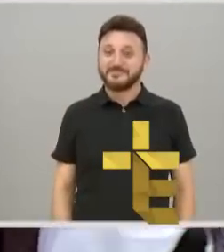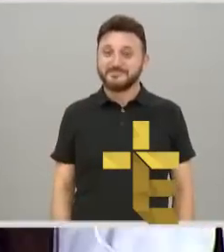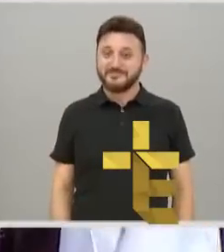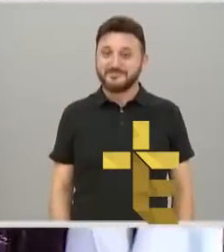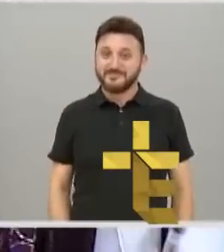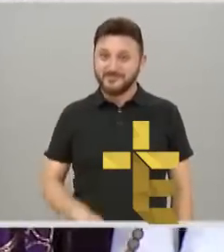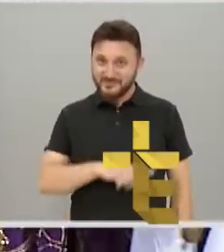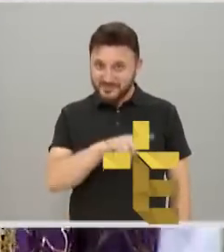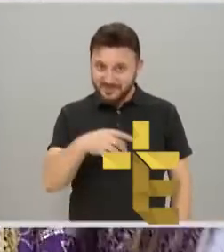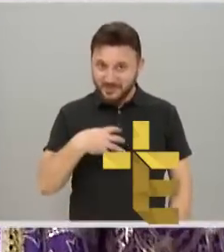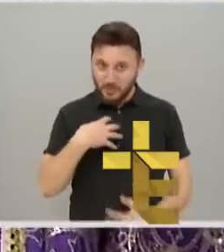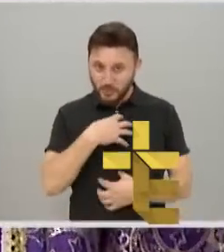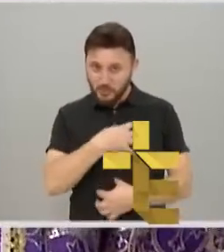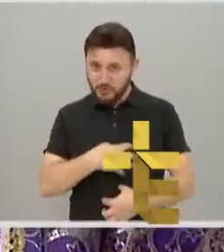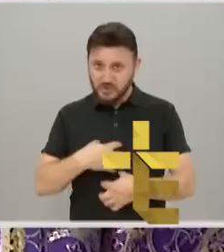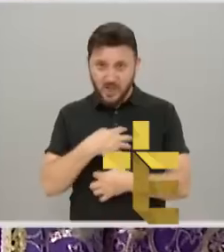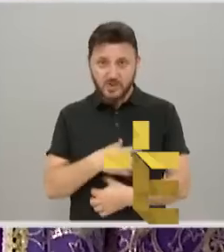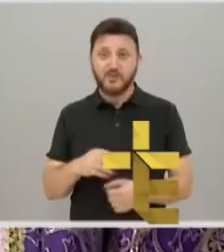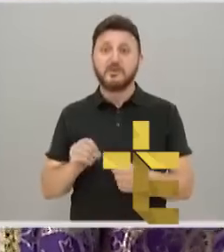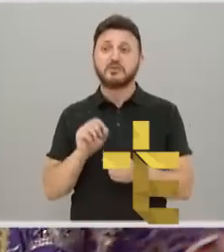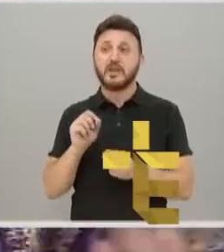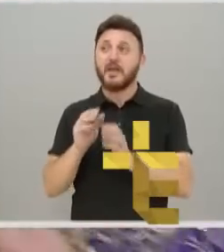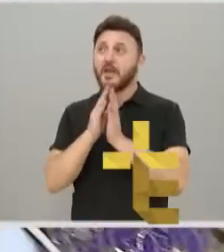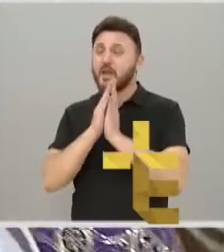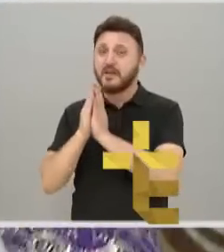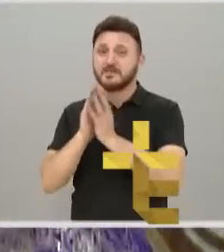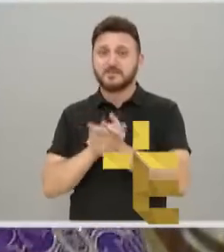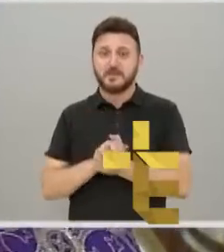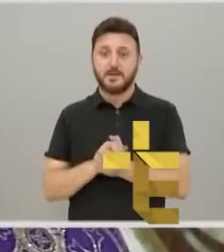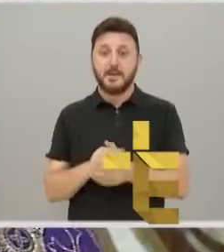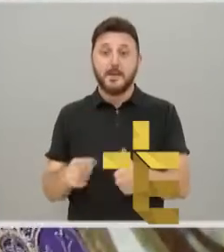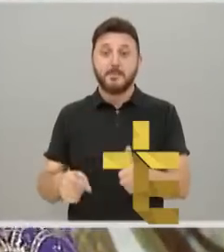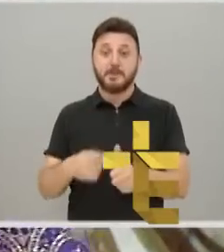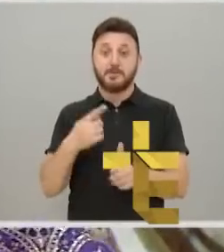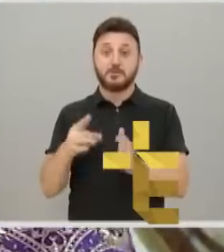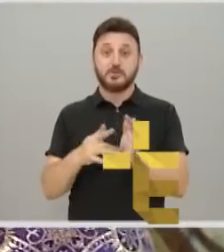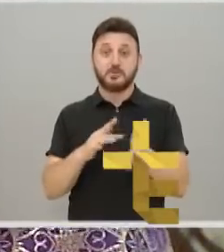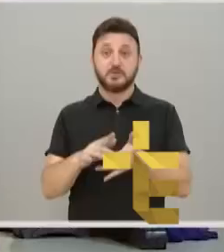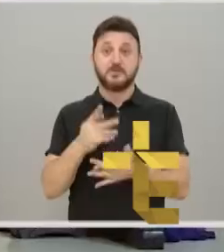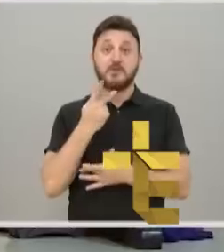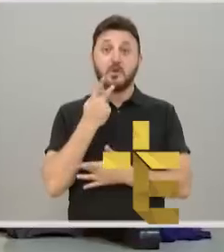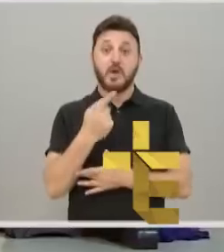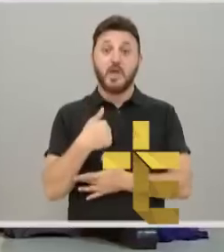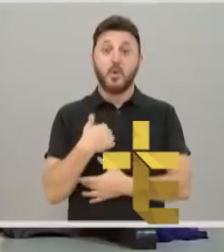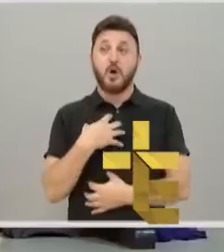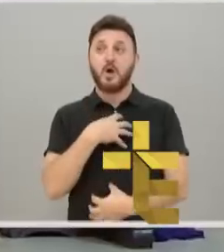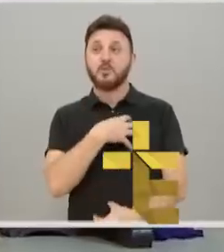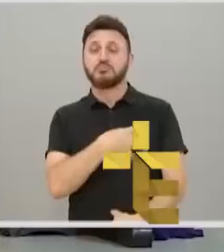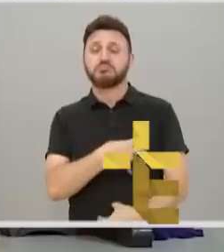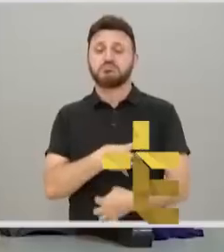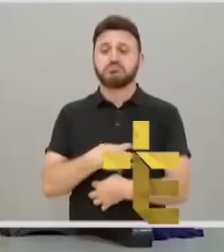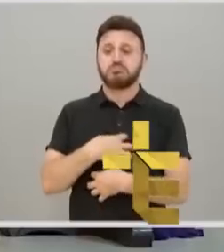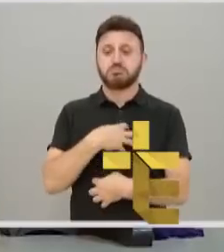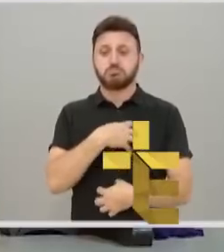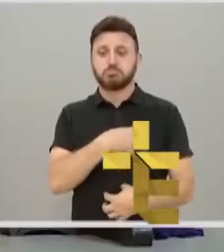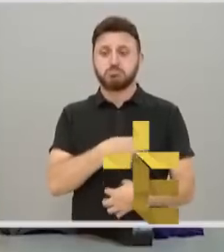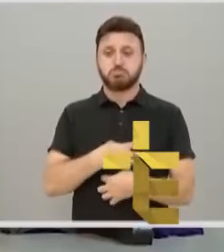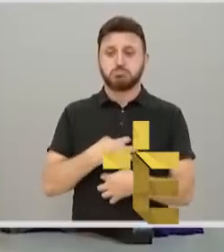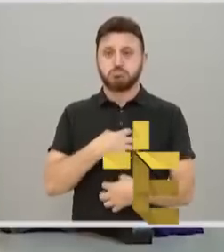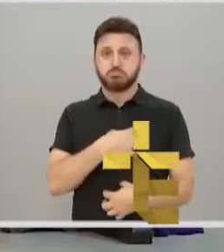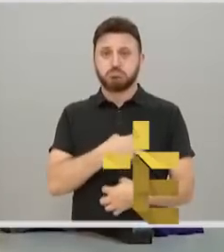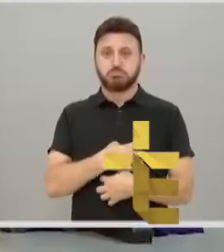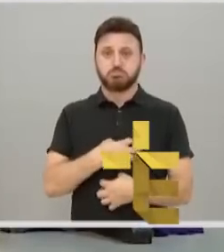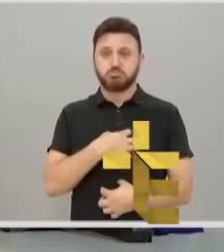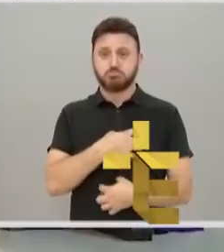está angustiado? Reza. Ele primeiro diz: eu estou angustiado, diz o